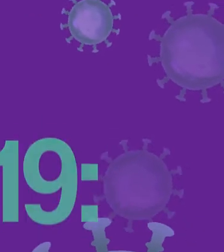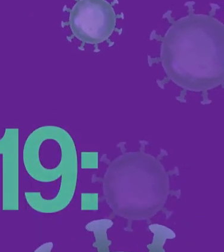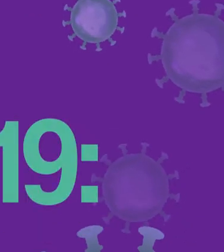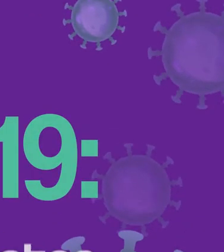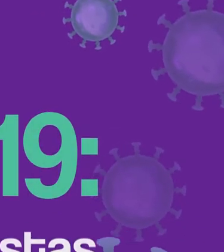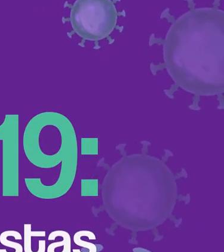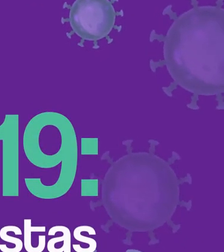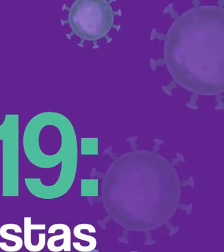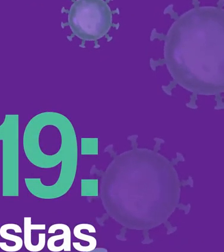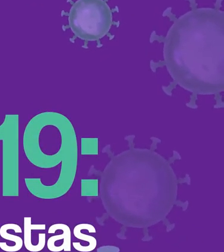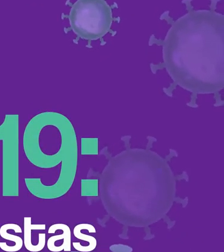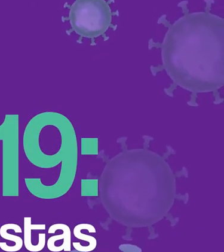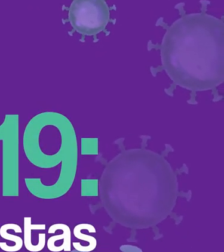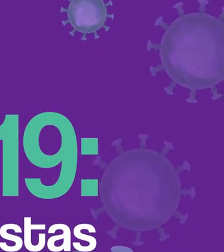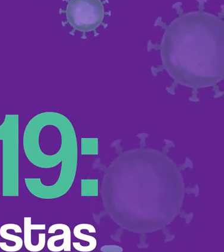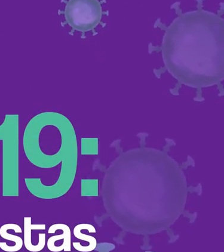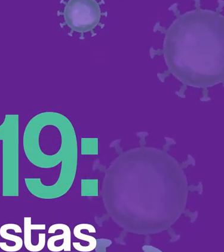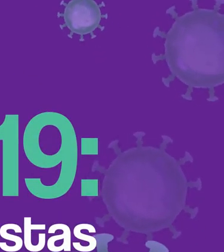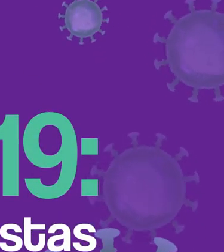e